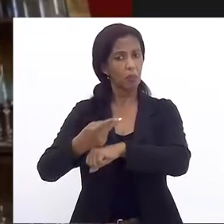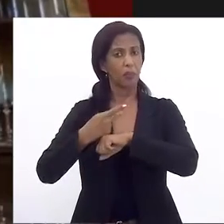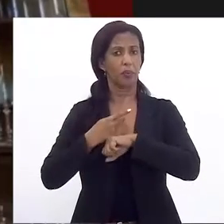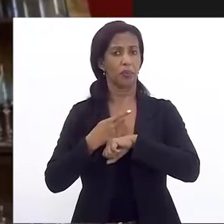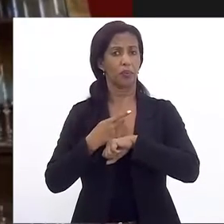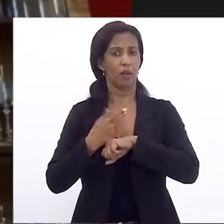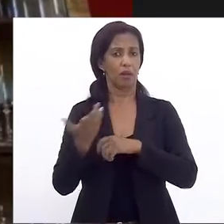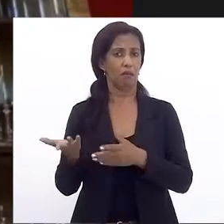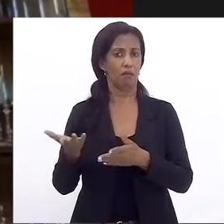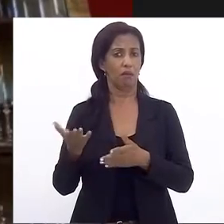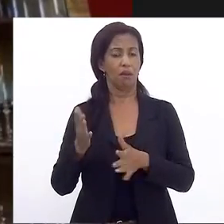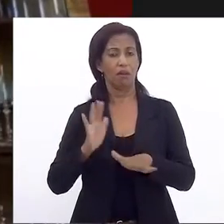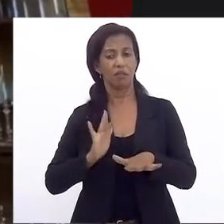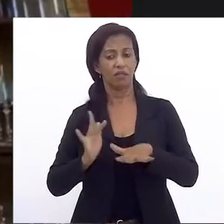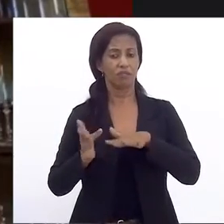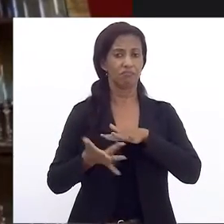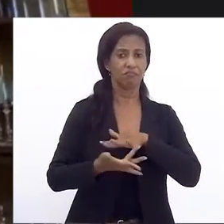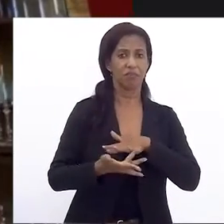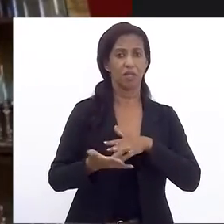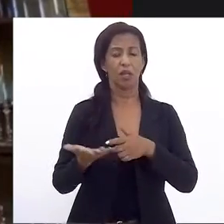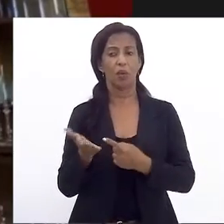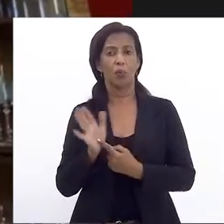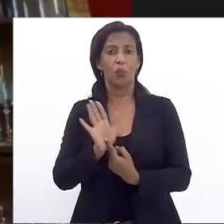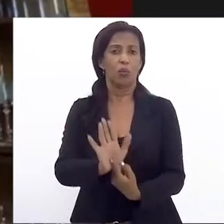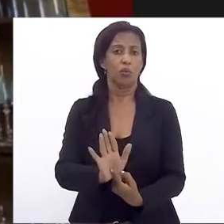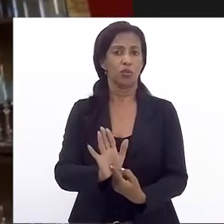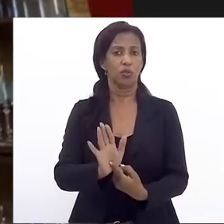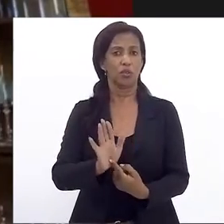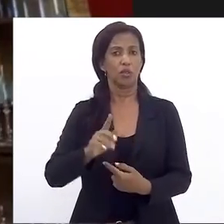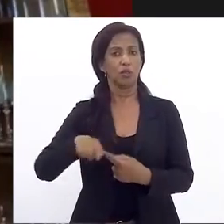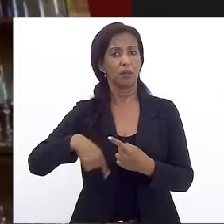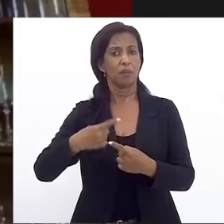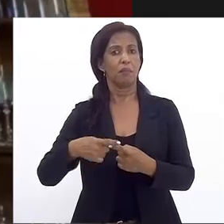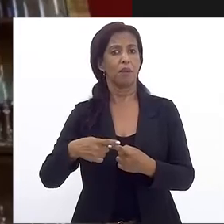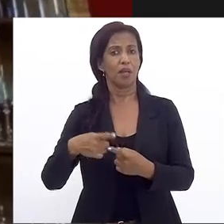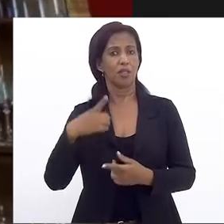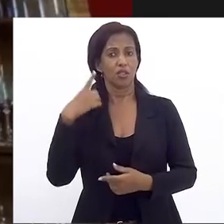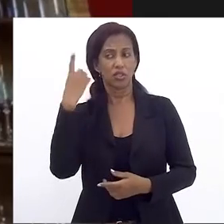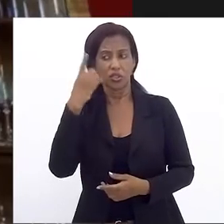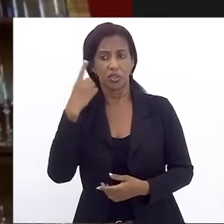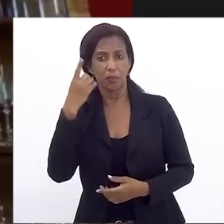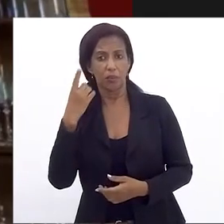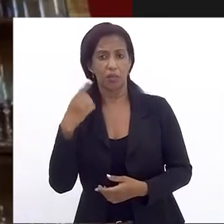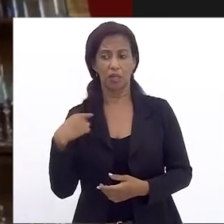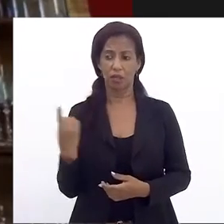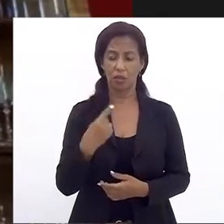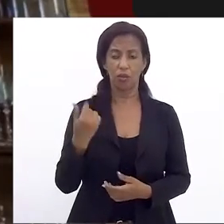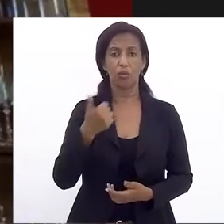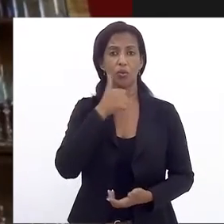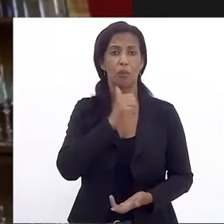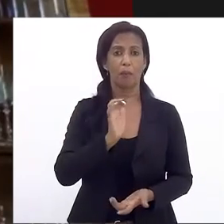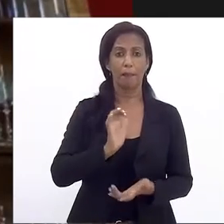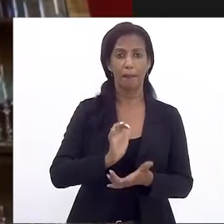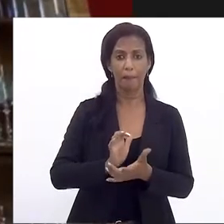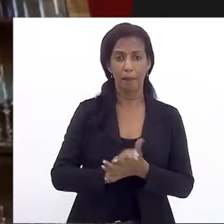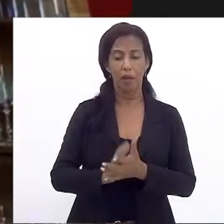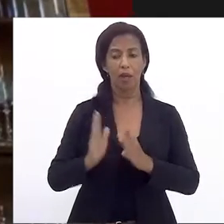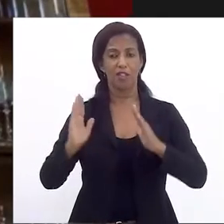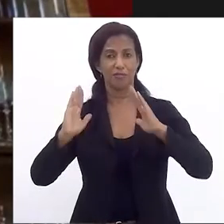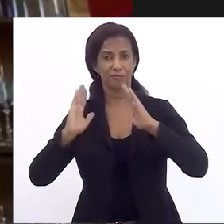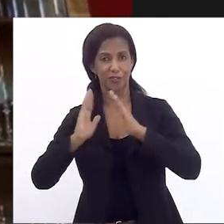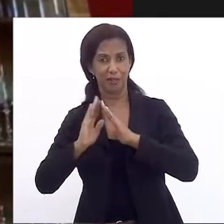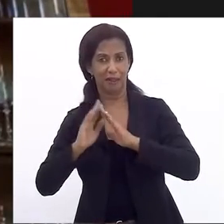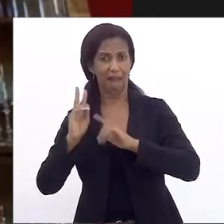gente tocou essas mulheres que vieram nos procurar através das redes sociais e mostrando que além de